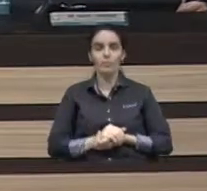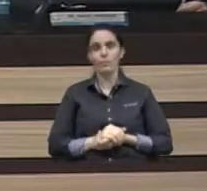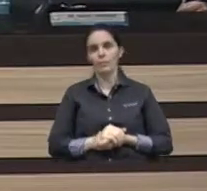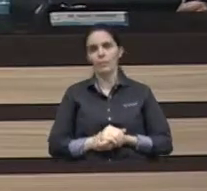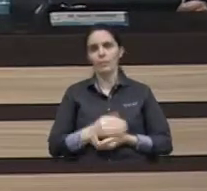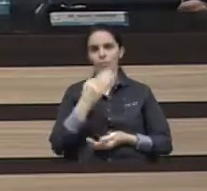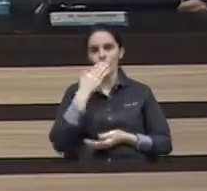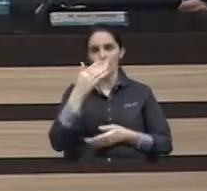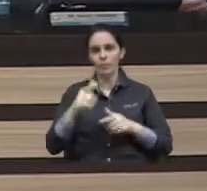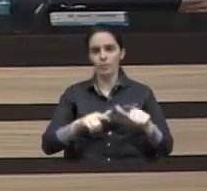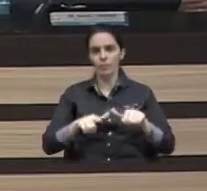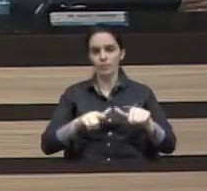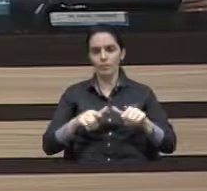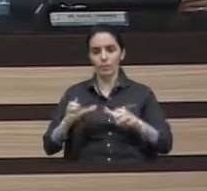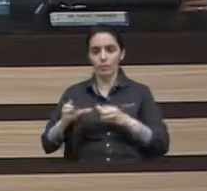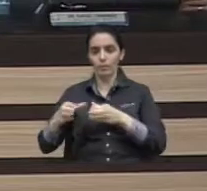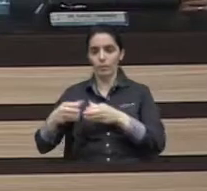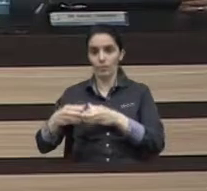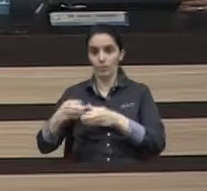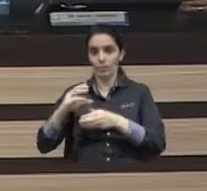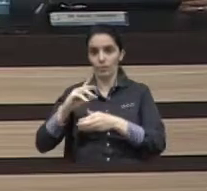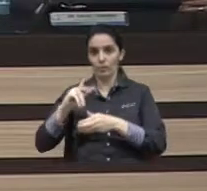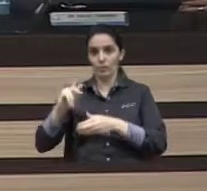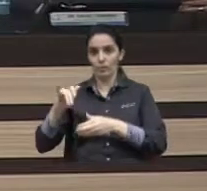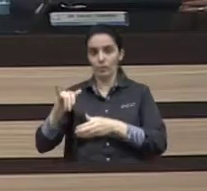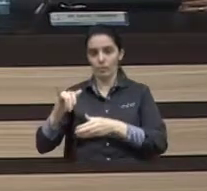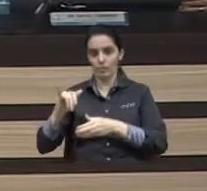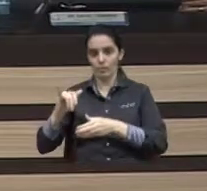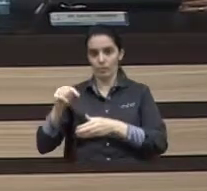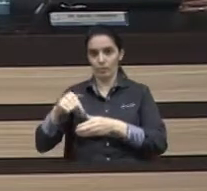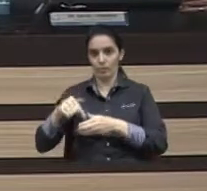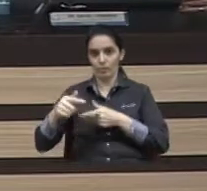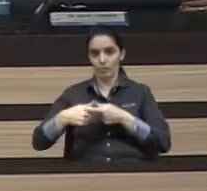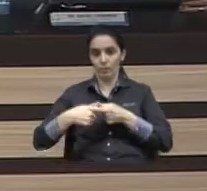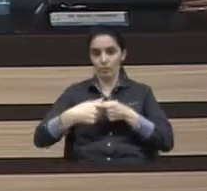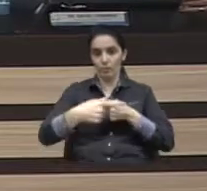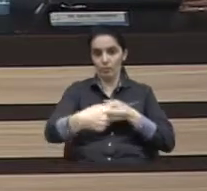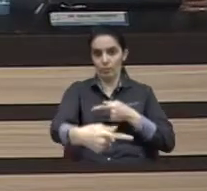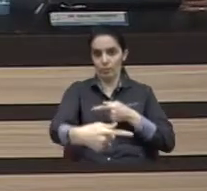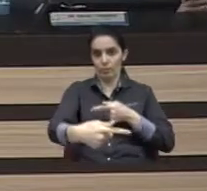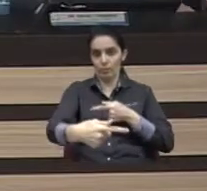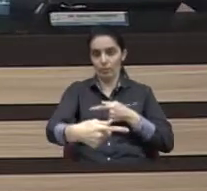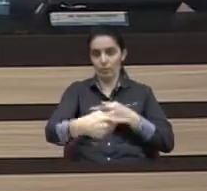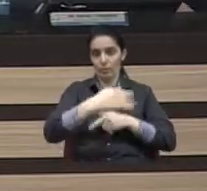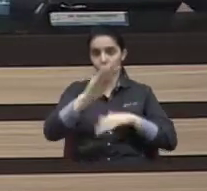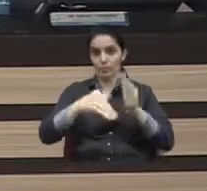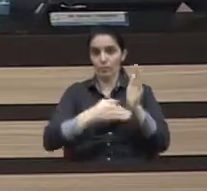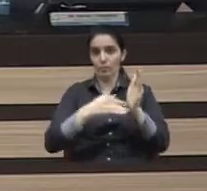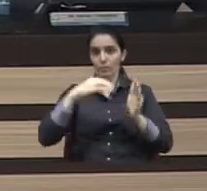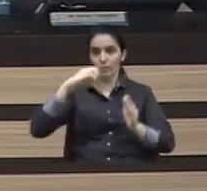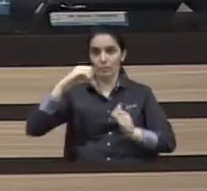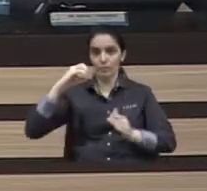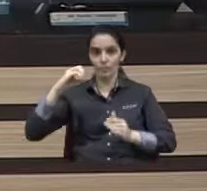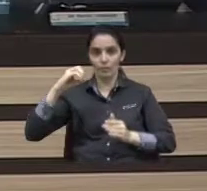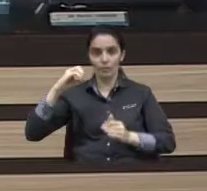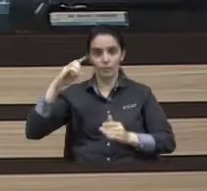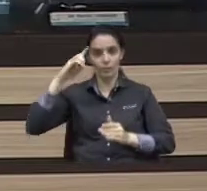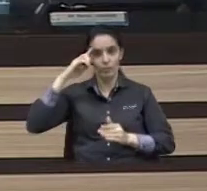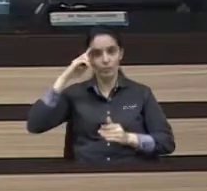Solicitamos que o trabalho da Comissão Parlamentar de Inquérito, supracitada, seja prorrogado para o prazo máximo de 90 dias.